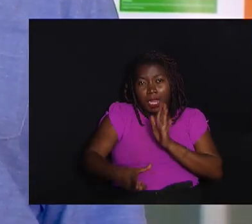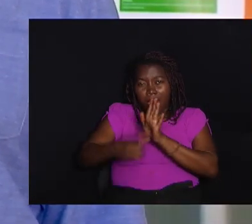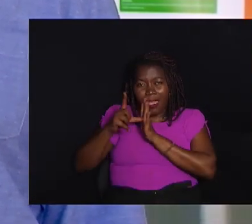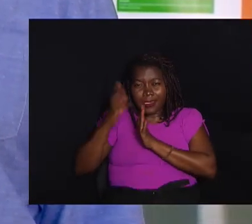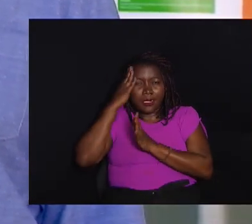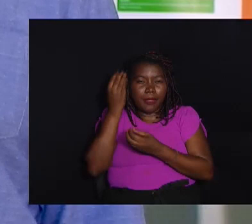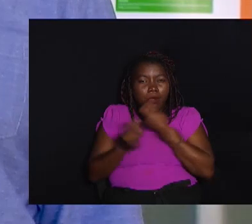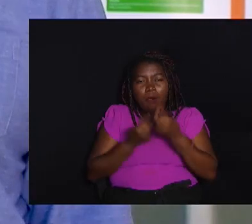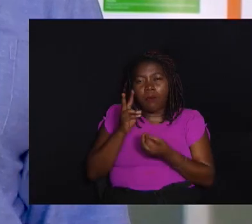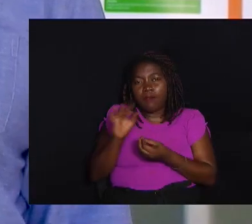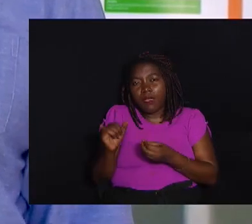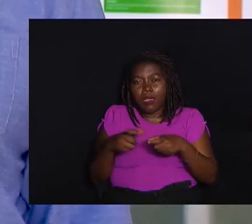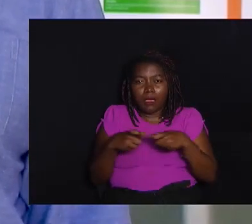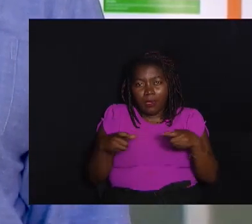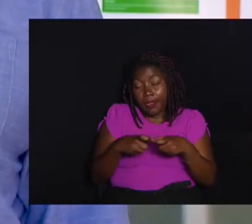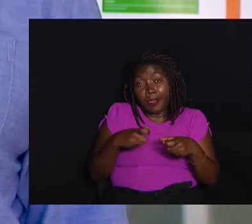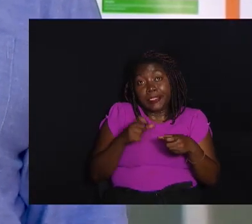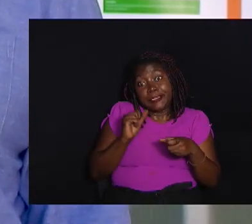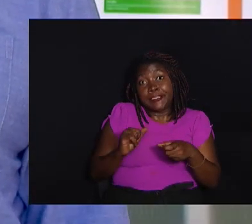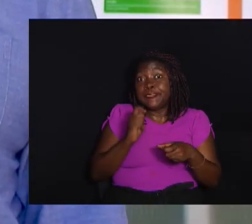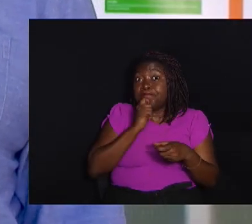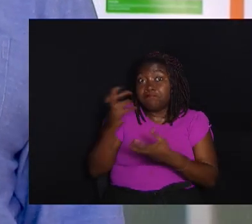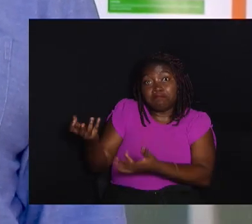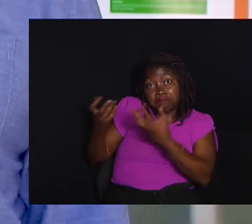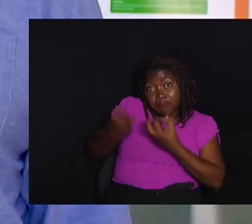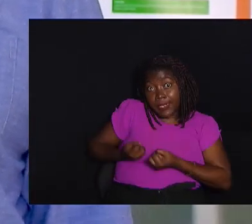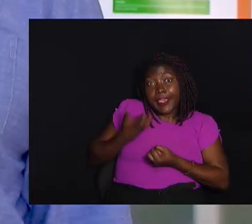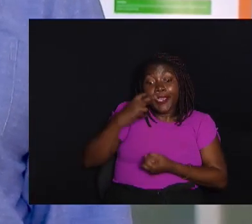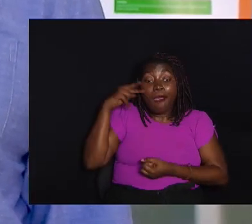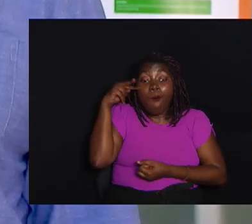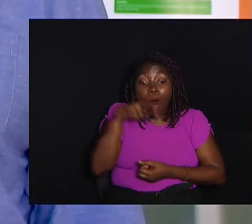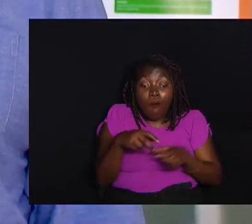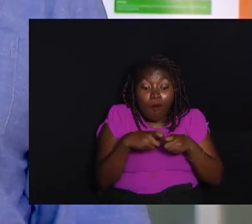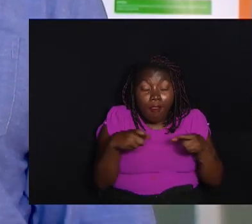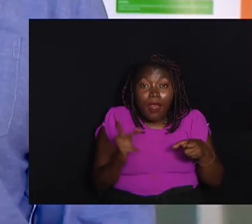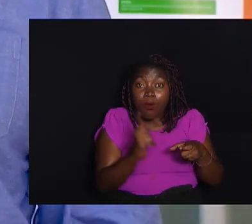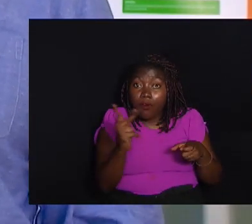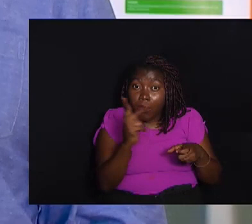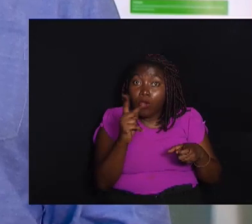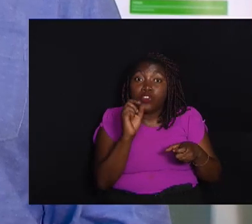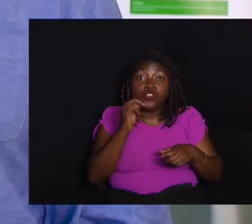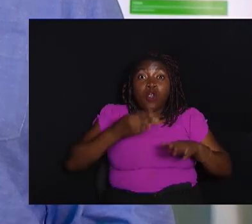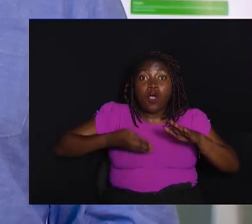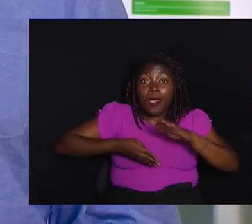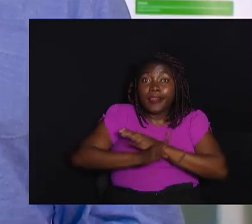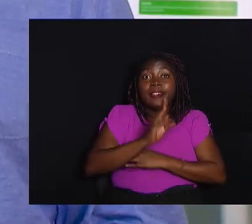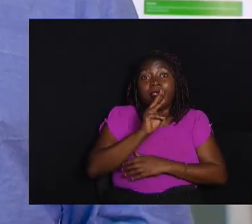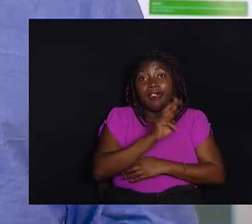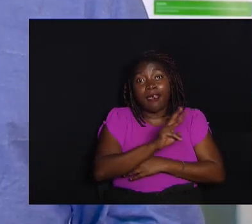ser o seu carnê, caso não tenha recebido ainda e queira olhar o seu carnê, olhar o valor, é só entrar no